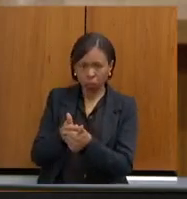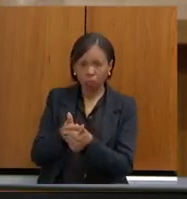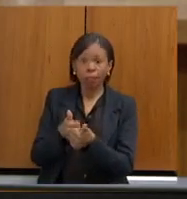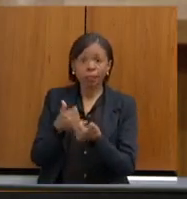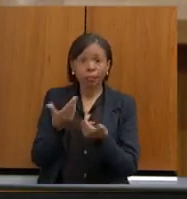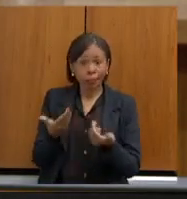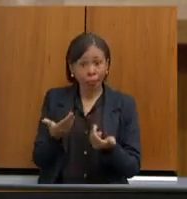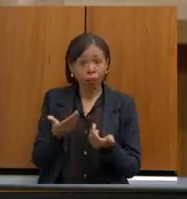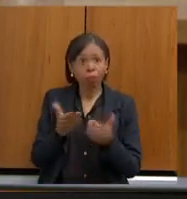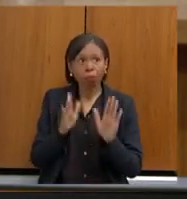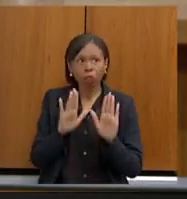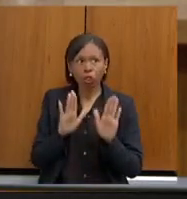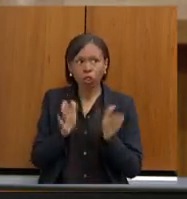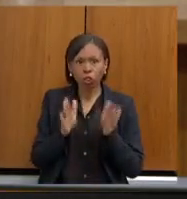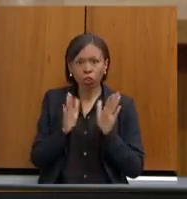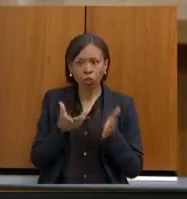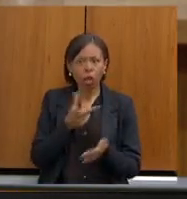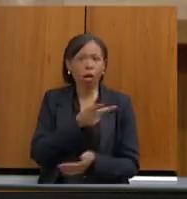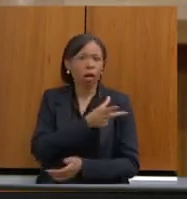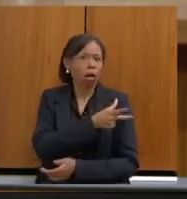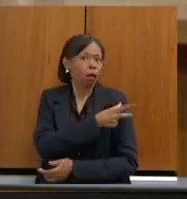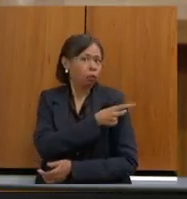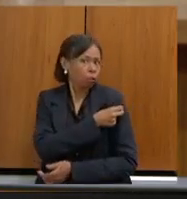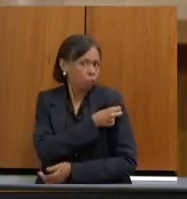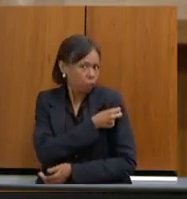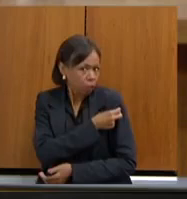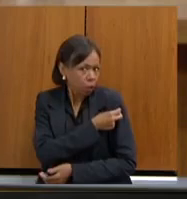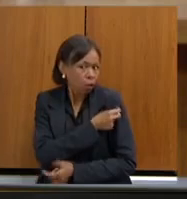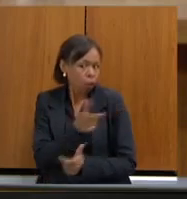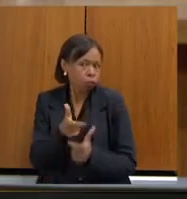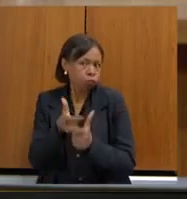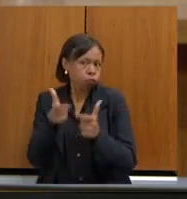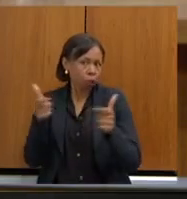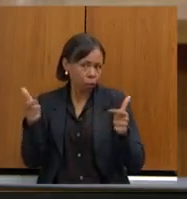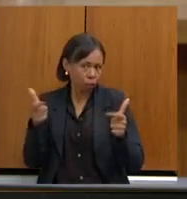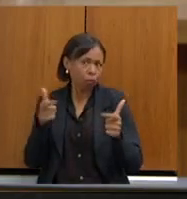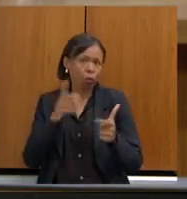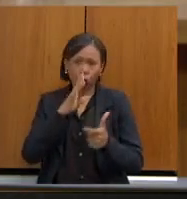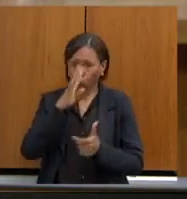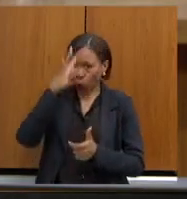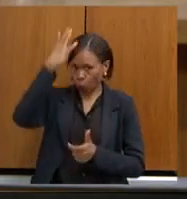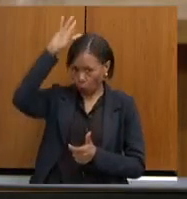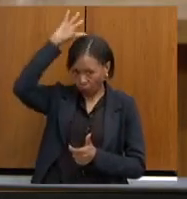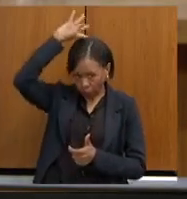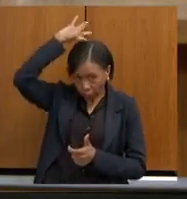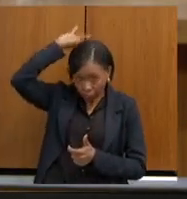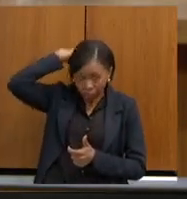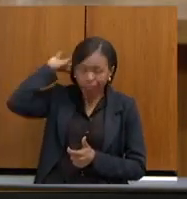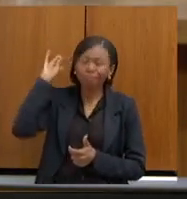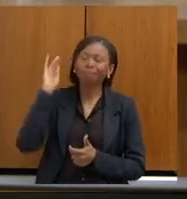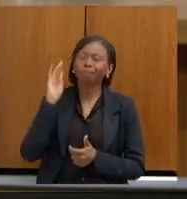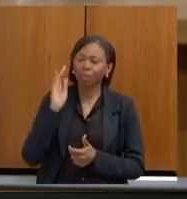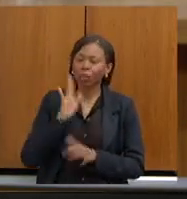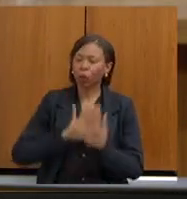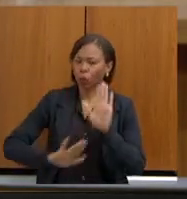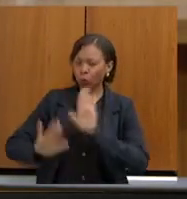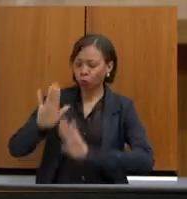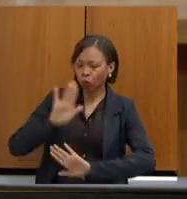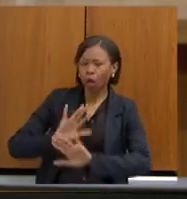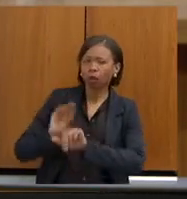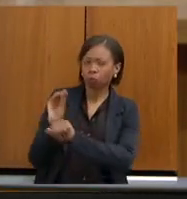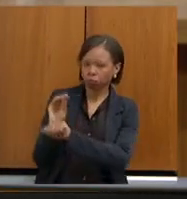adiantamos bem a questão da vacinação dos bombeiros-militares temos cuidado dos nossos Bombeiros